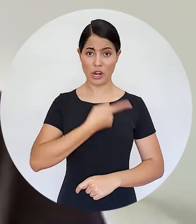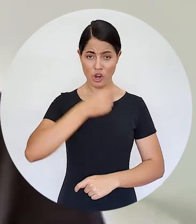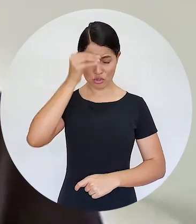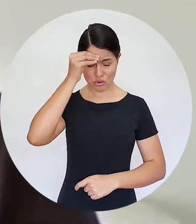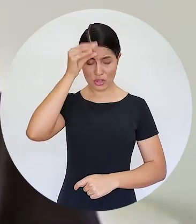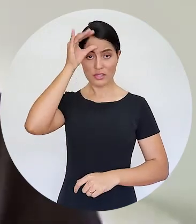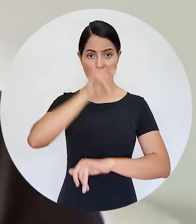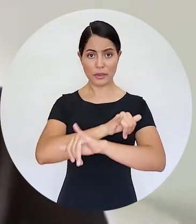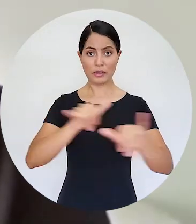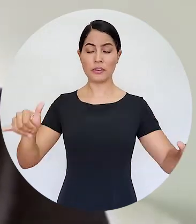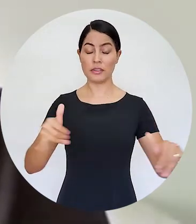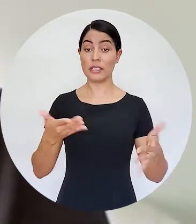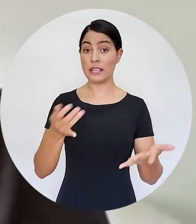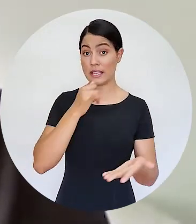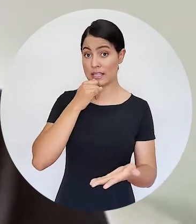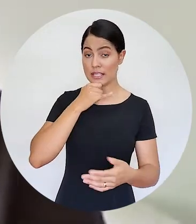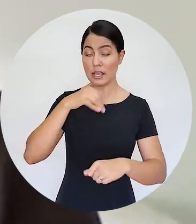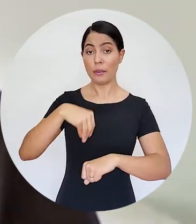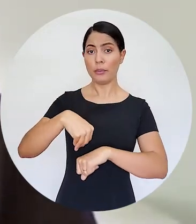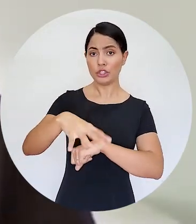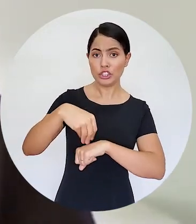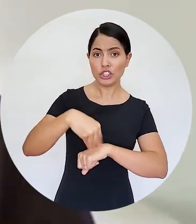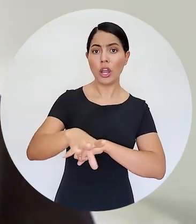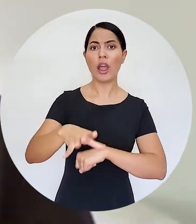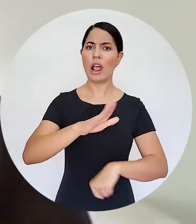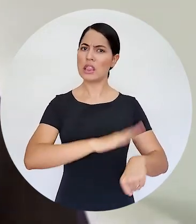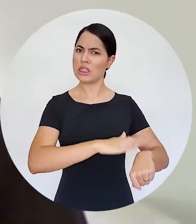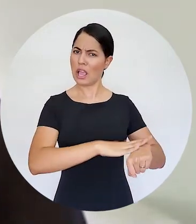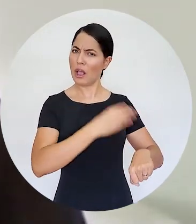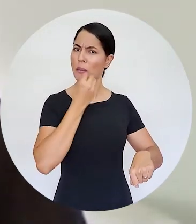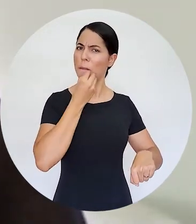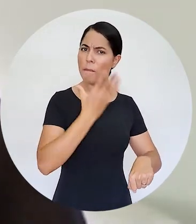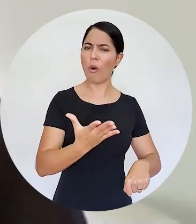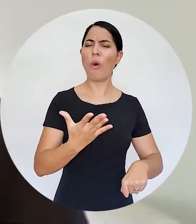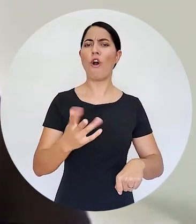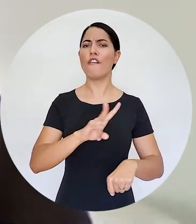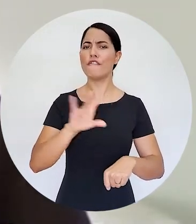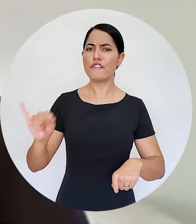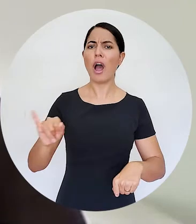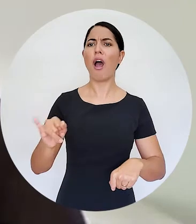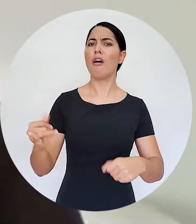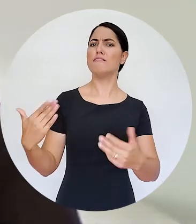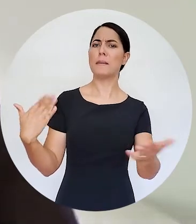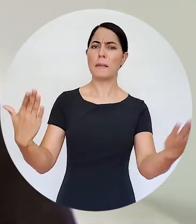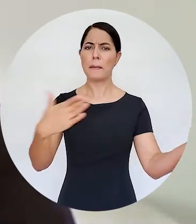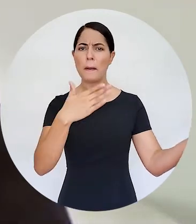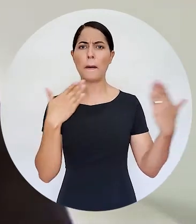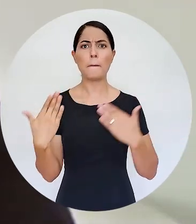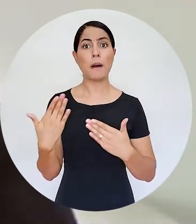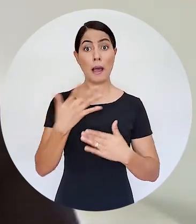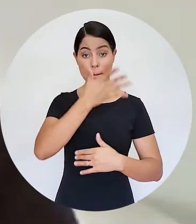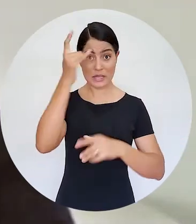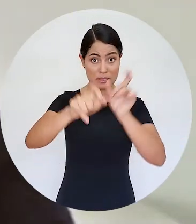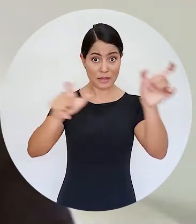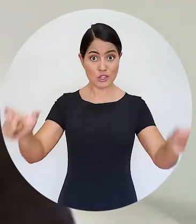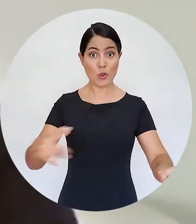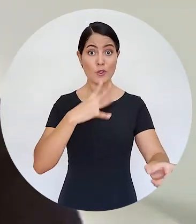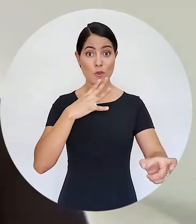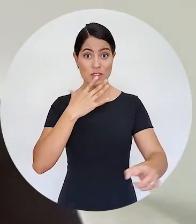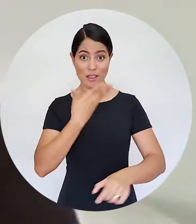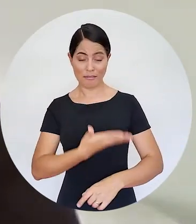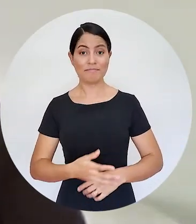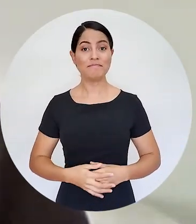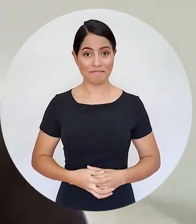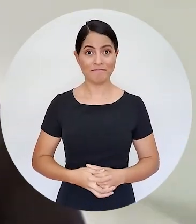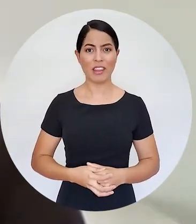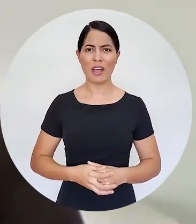do conhecimento que a gente tem então uma das maiores dicas é utilizar o bem o tempo se fazer conhecer e estudar incansavelmente